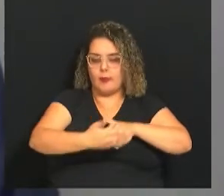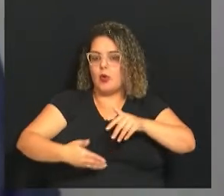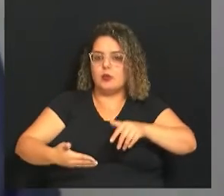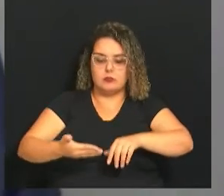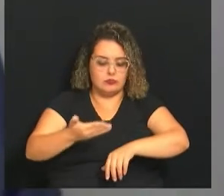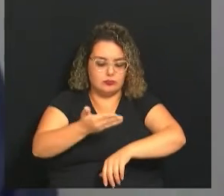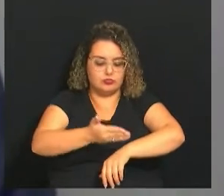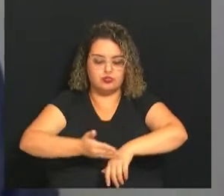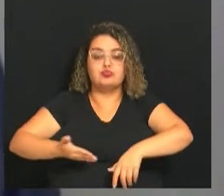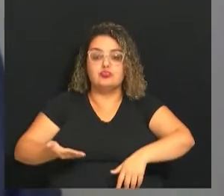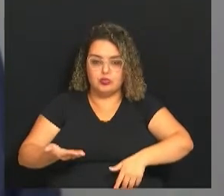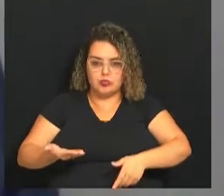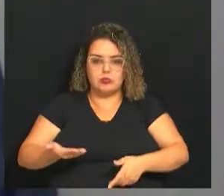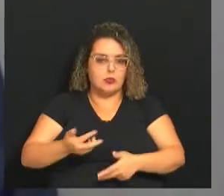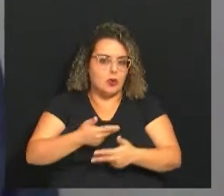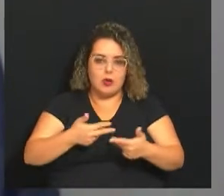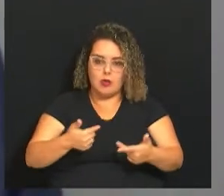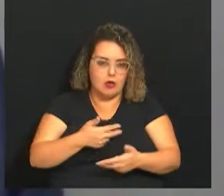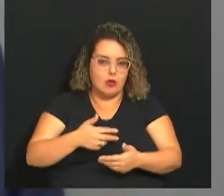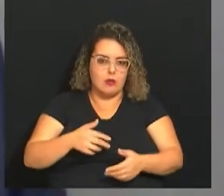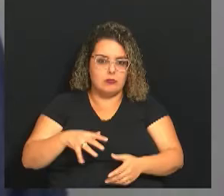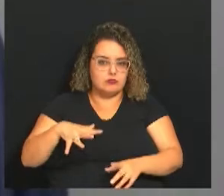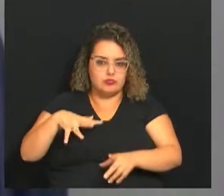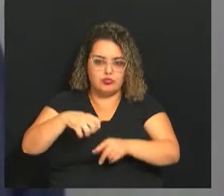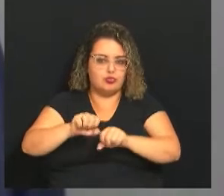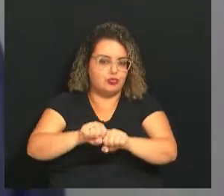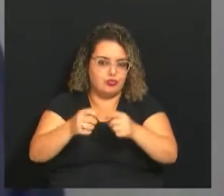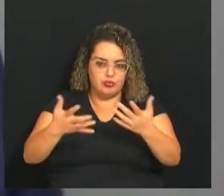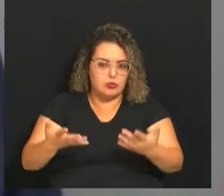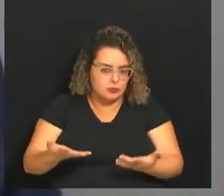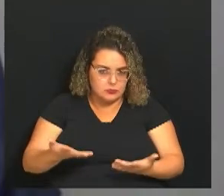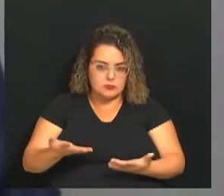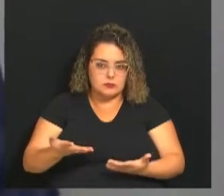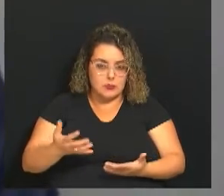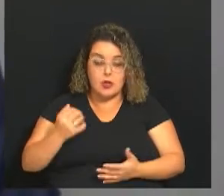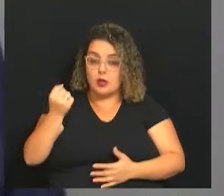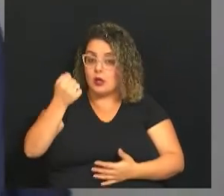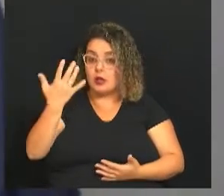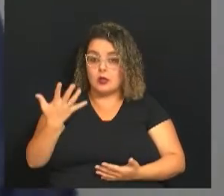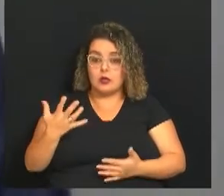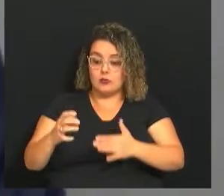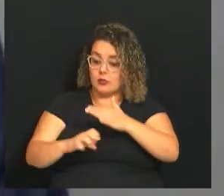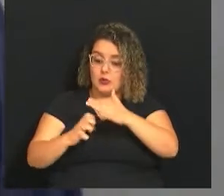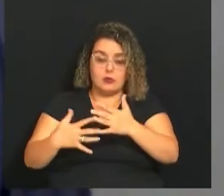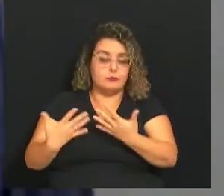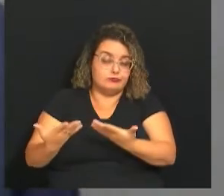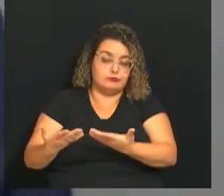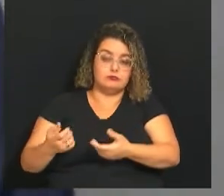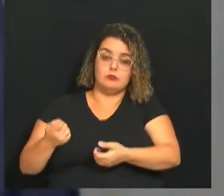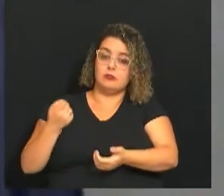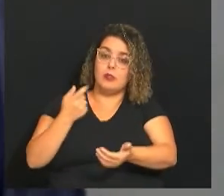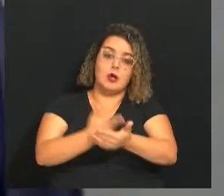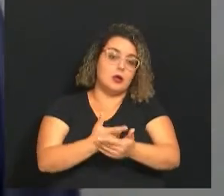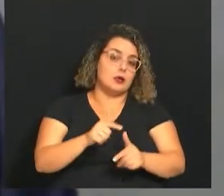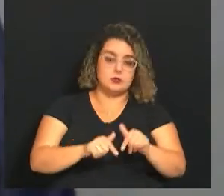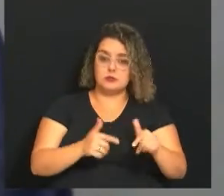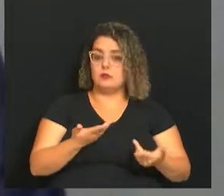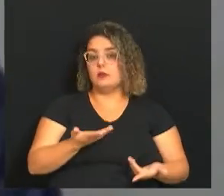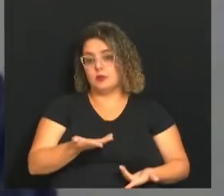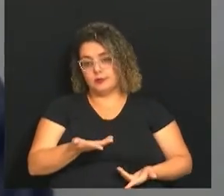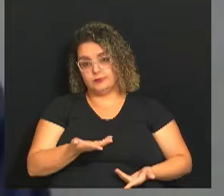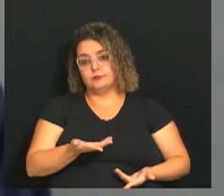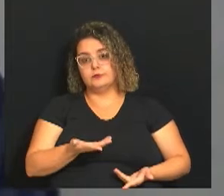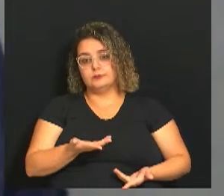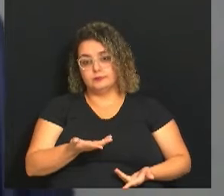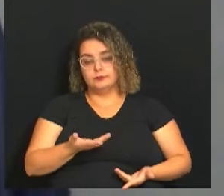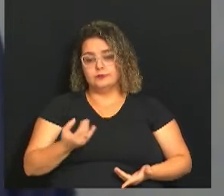amputação ou algum outro tipo de lesão grave que a empresa vai acabar tendo que indenizar esse funcionário. É importante que as